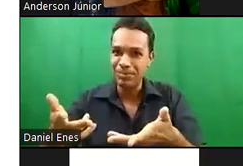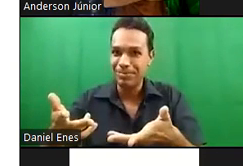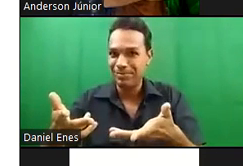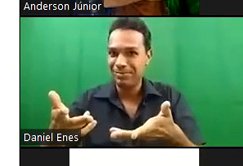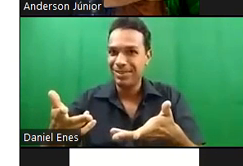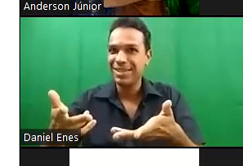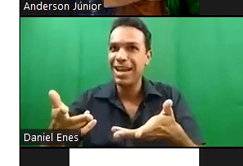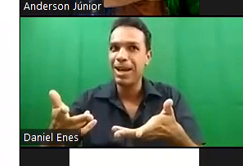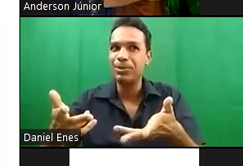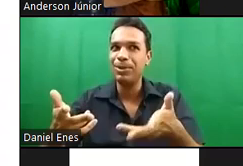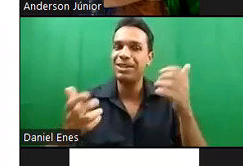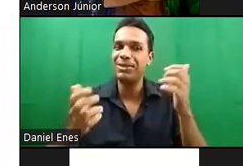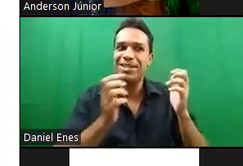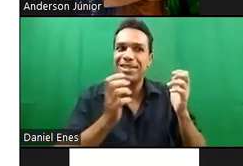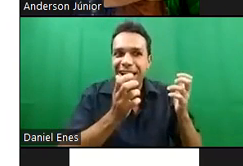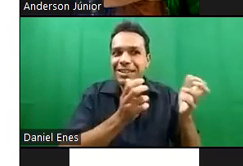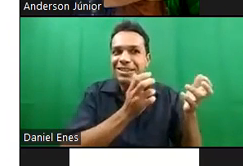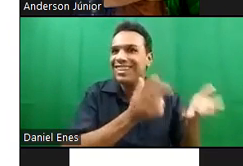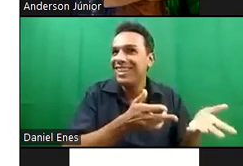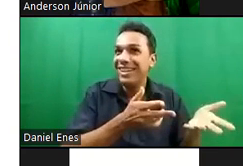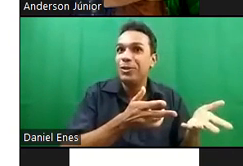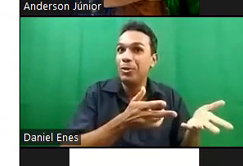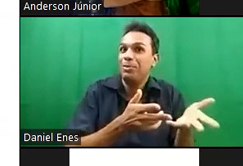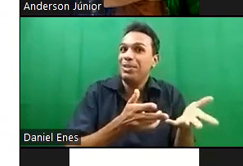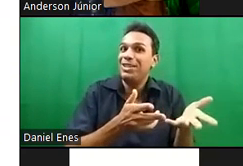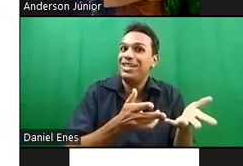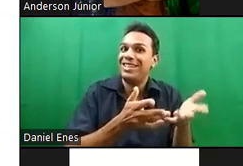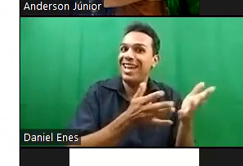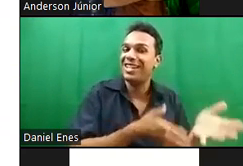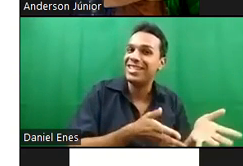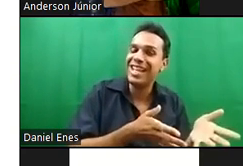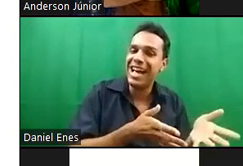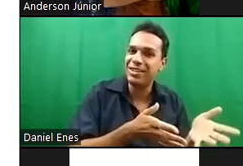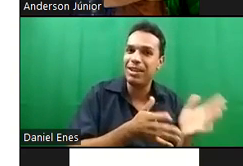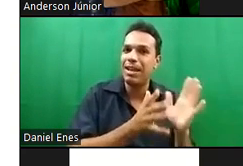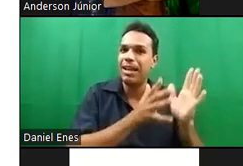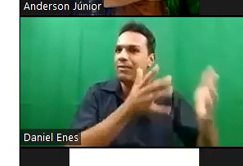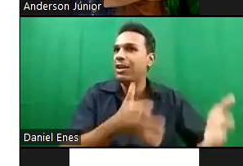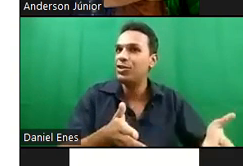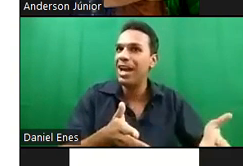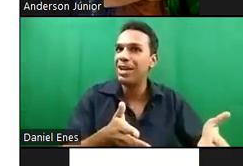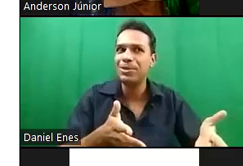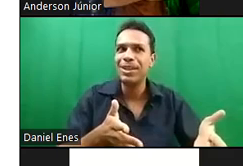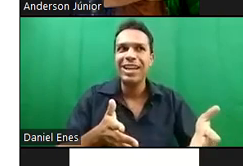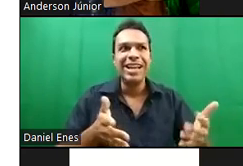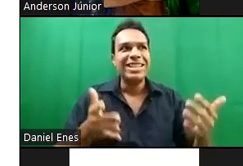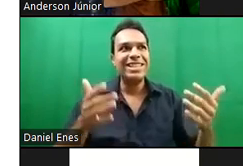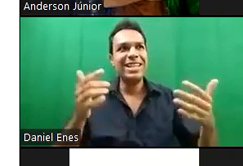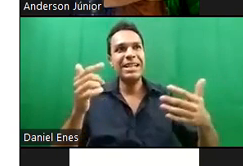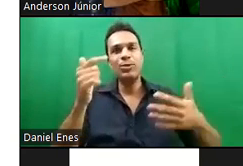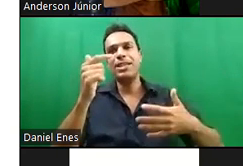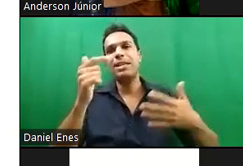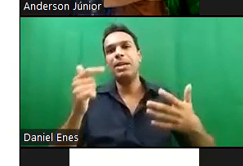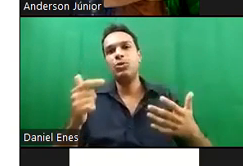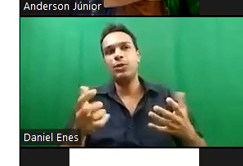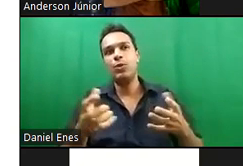oral, certo? A língua de sinais, como o nome já diz, é de sinais, através de gestos. Será